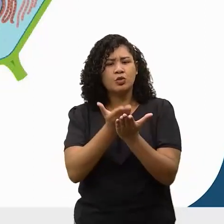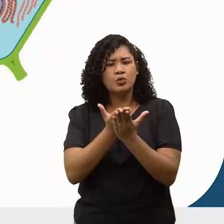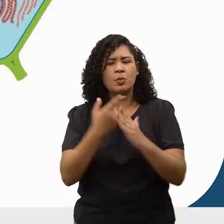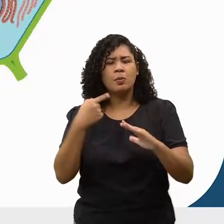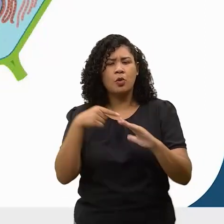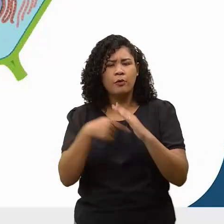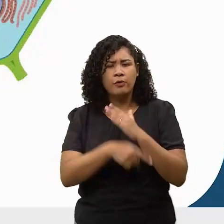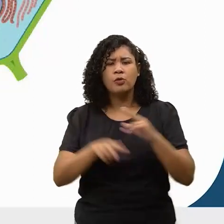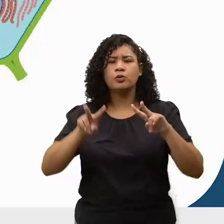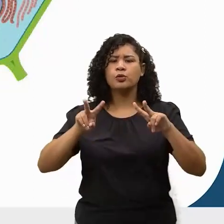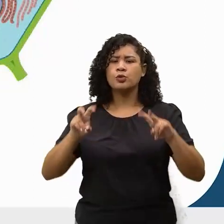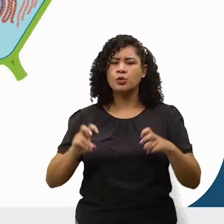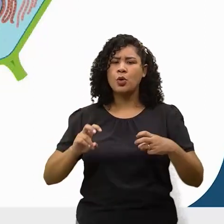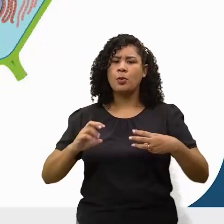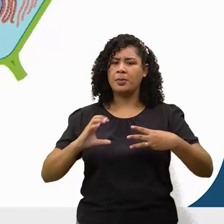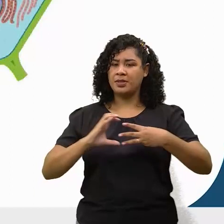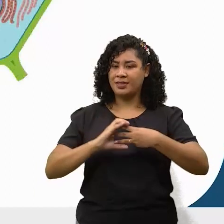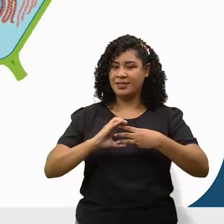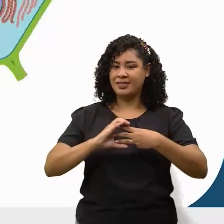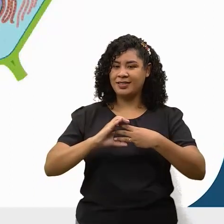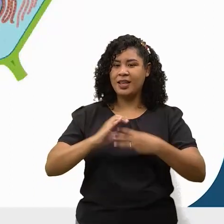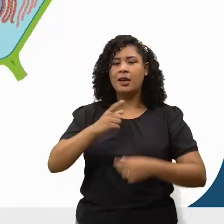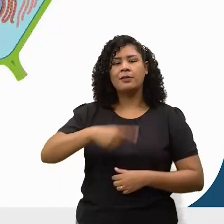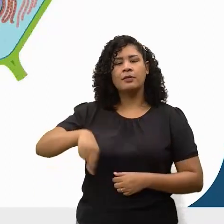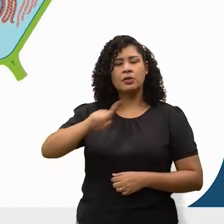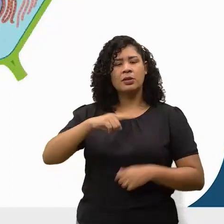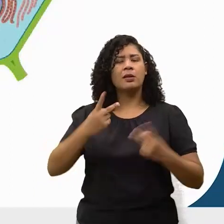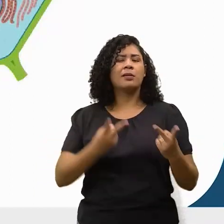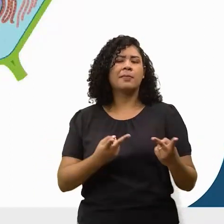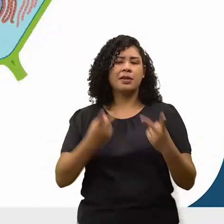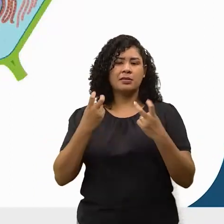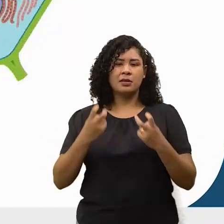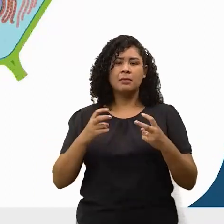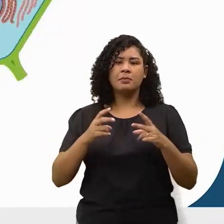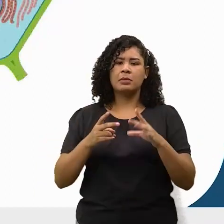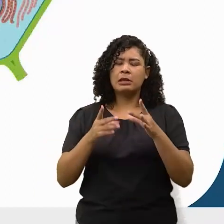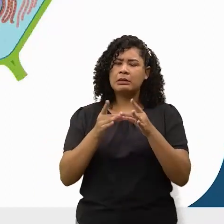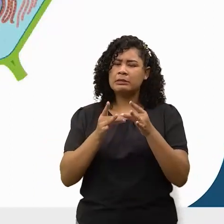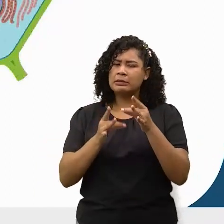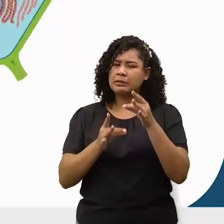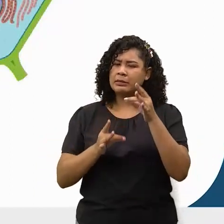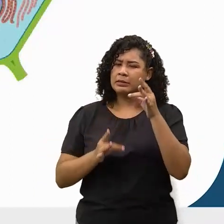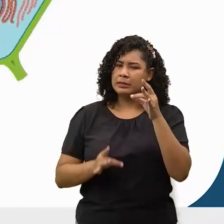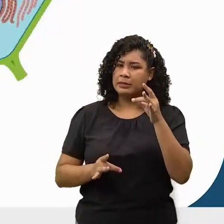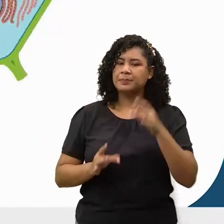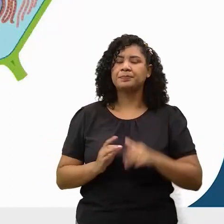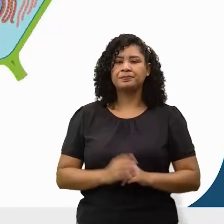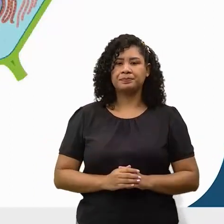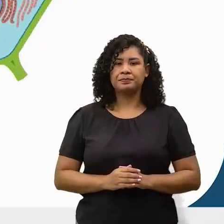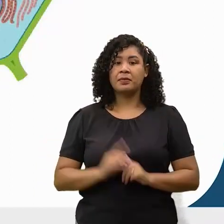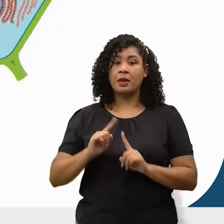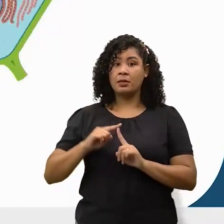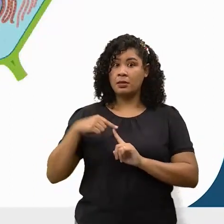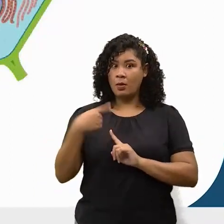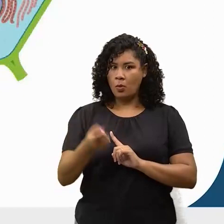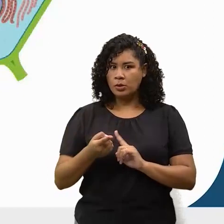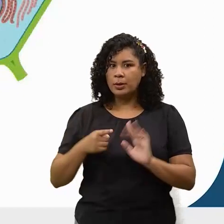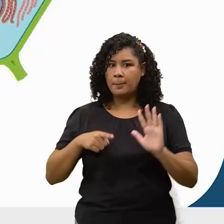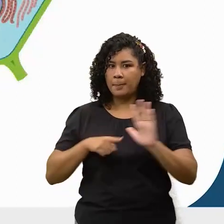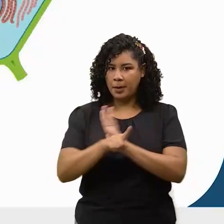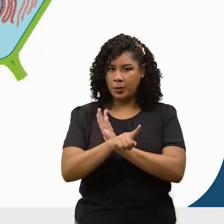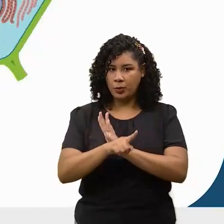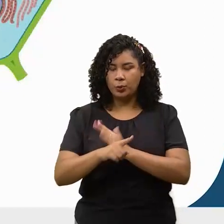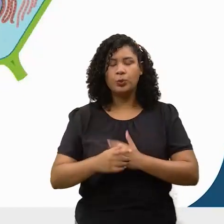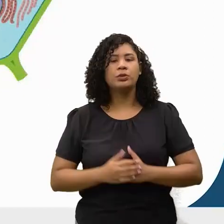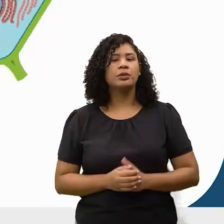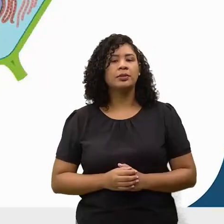citologia, vocês vão conseguir perceber o que cada estrutura faz. Na próxima questão, galera, o